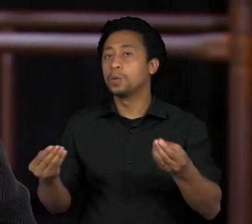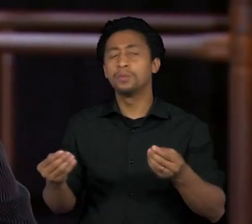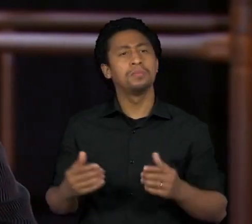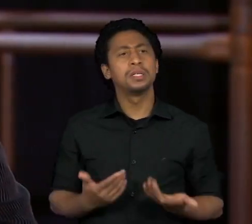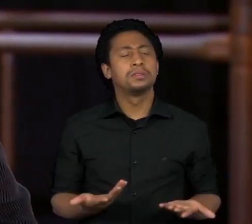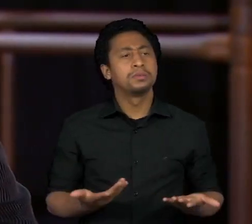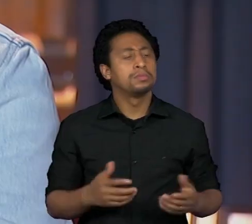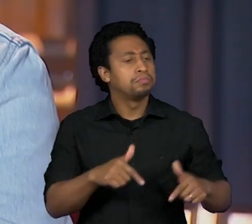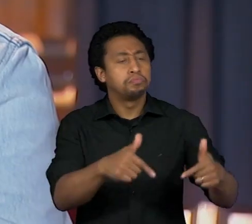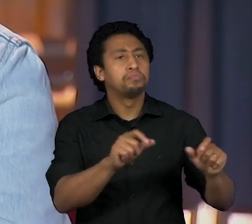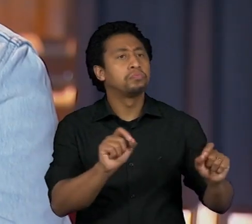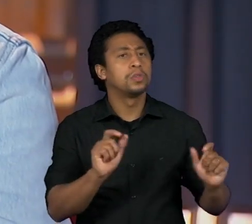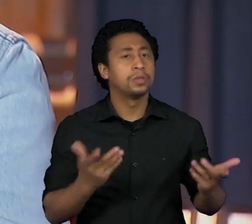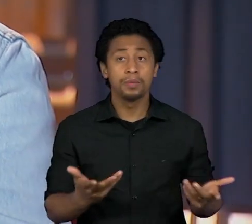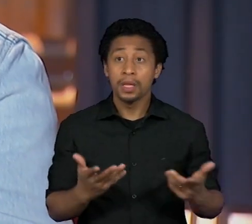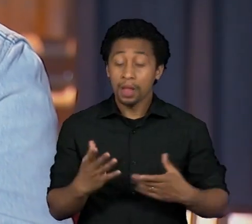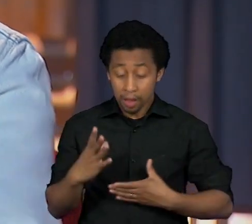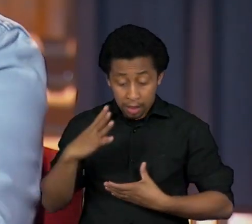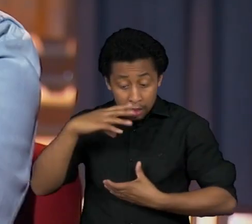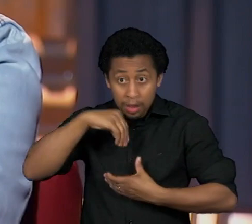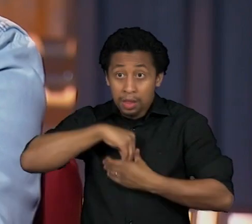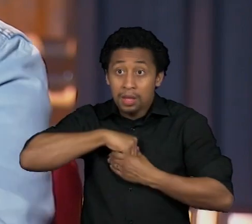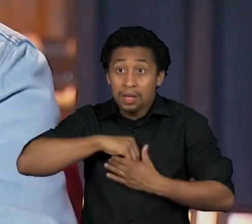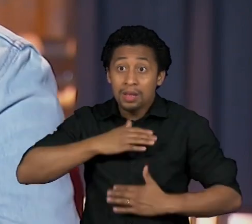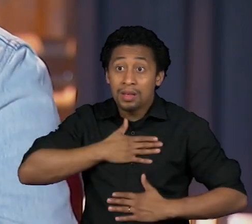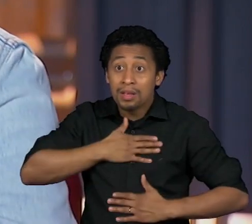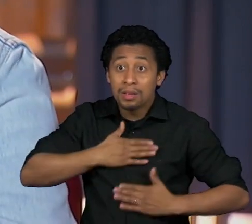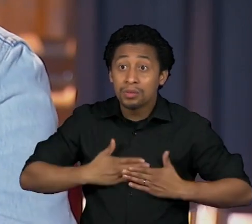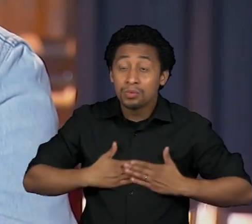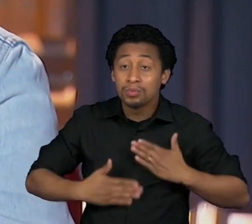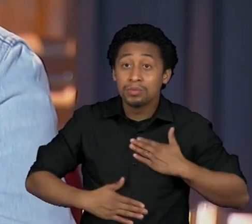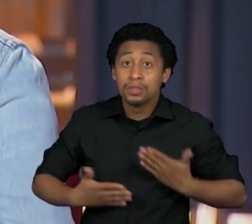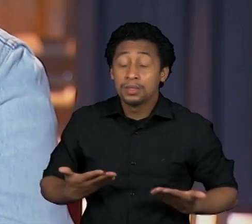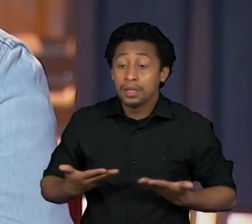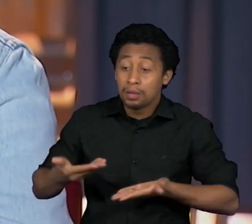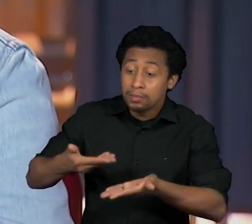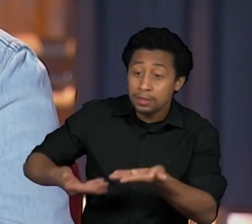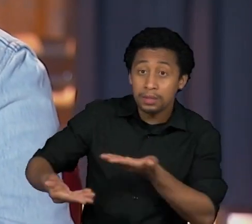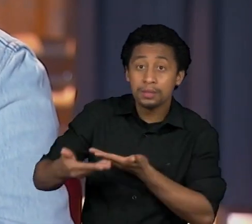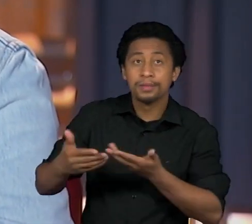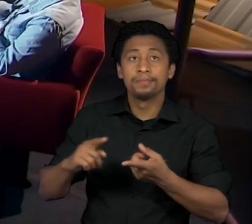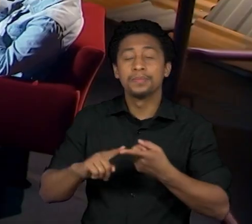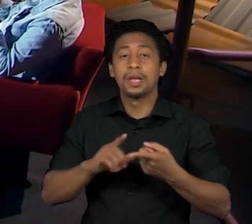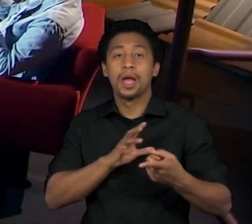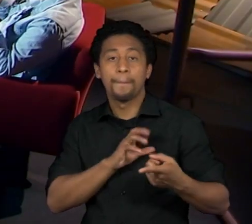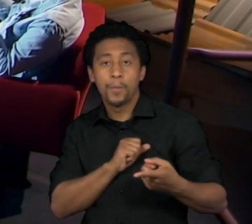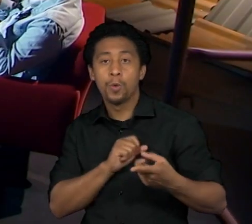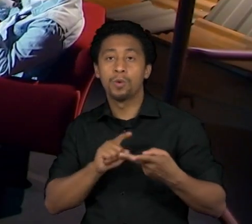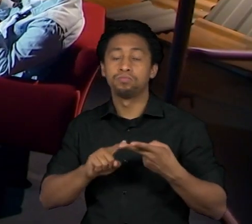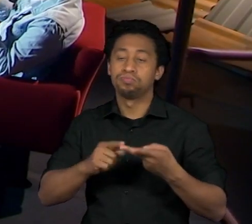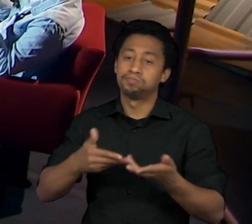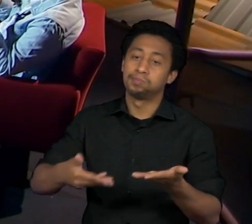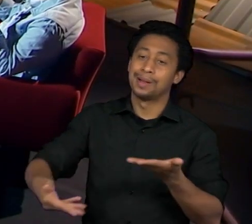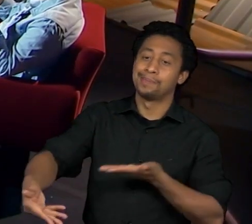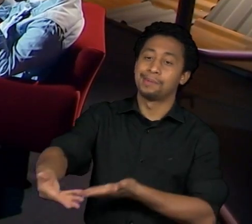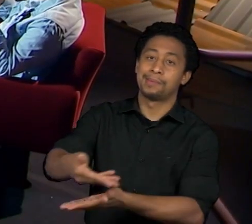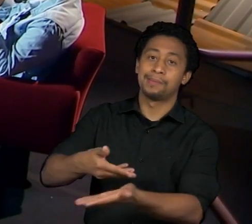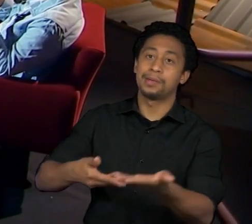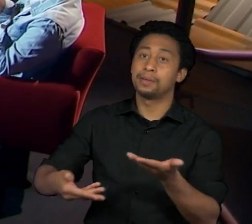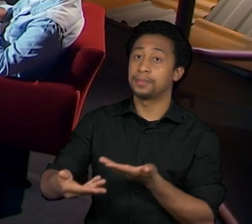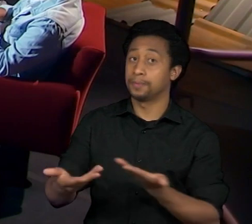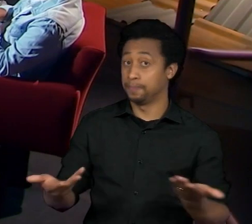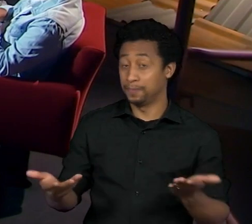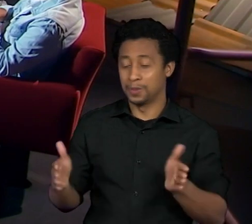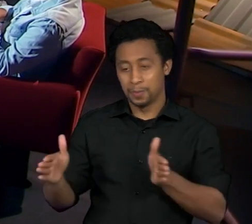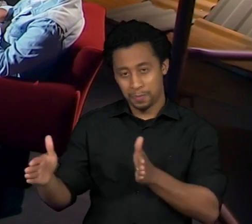Ela está dentro. Dentro? Ela está dentro, está nas relações. Está no amor, está na partilha. A gente está numa fase